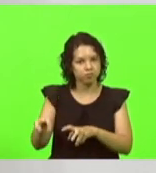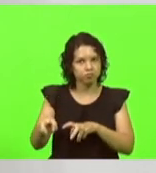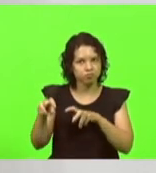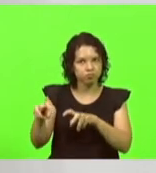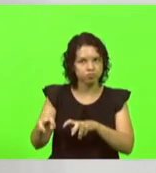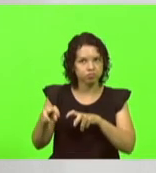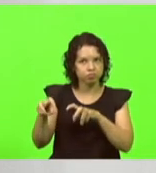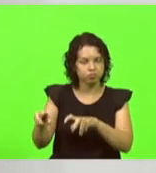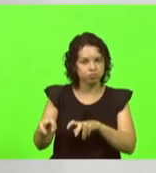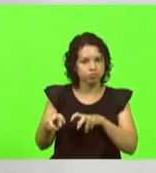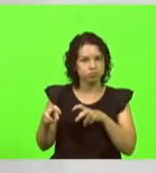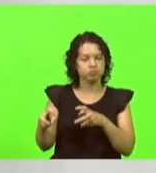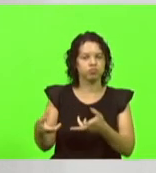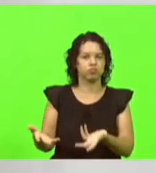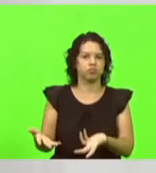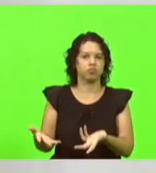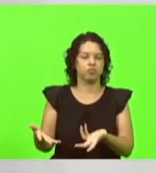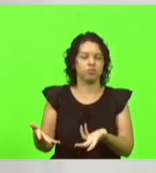Os meus